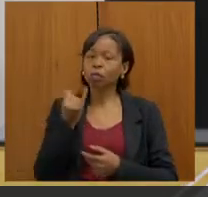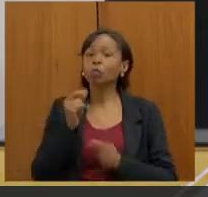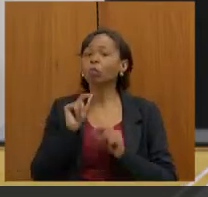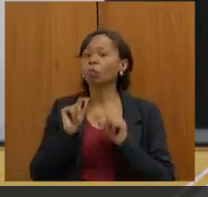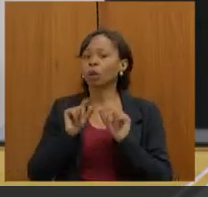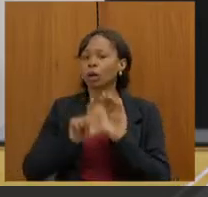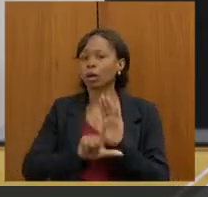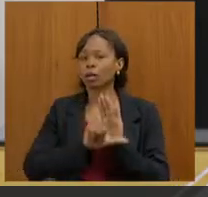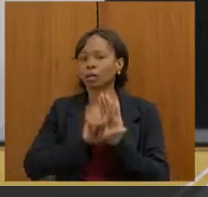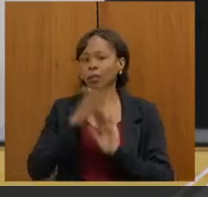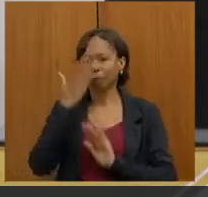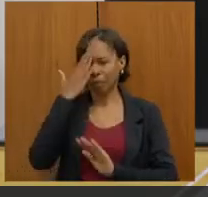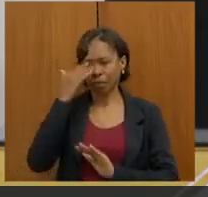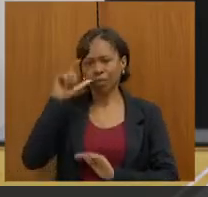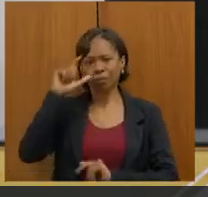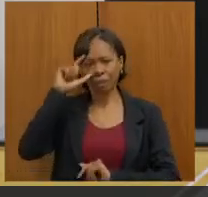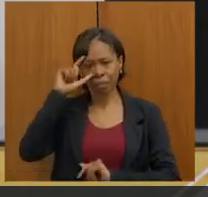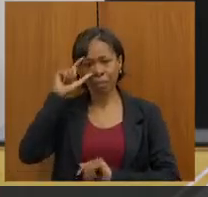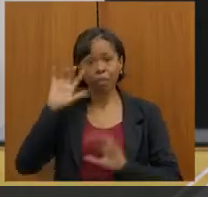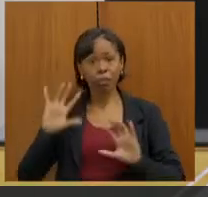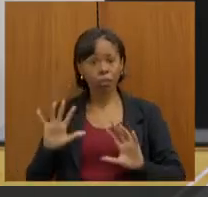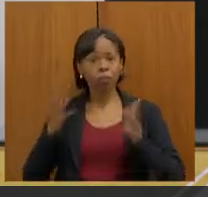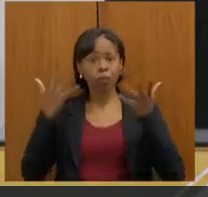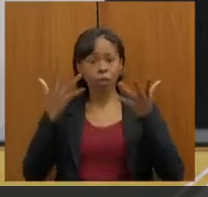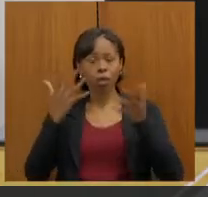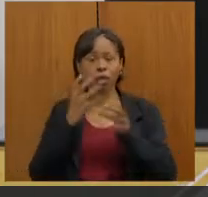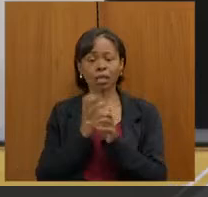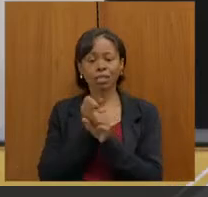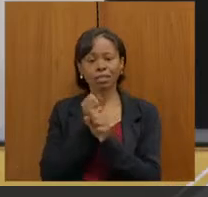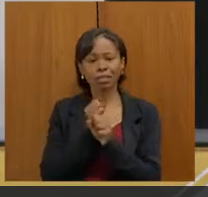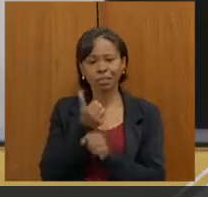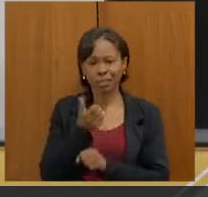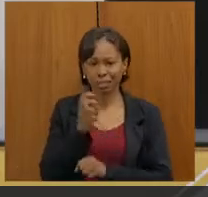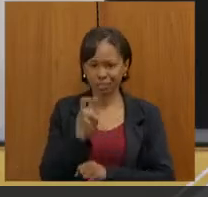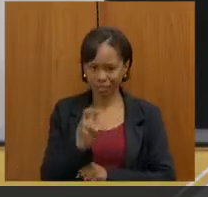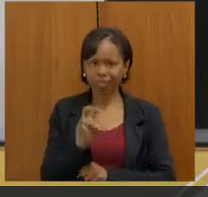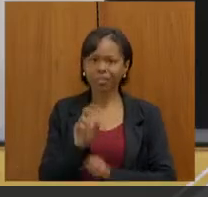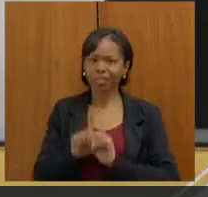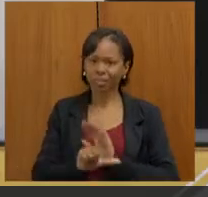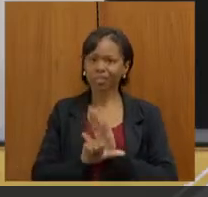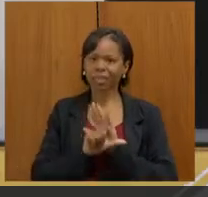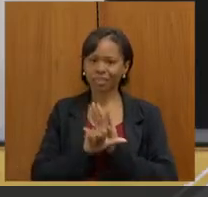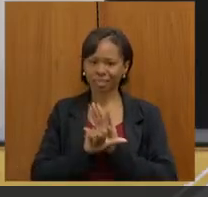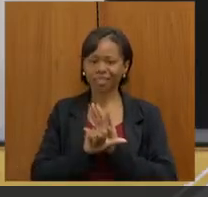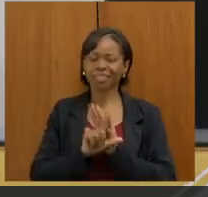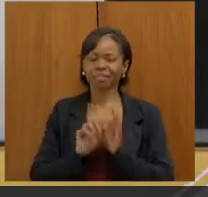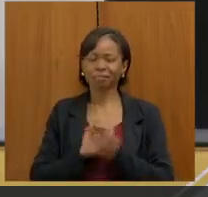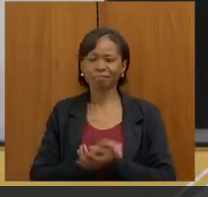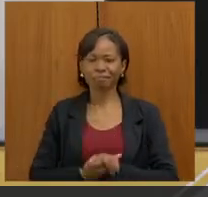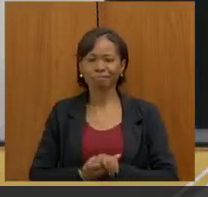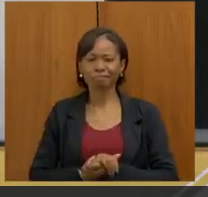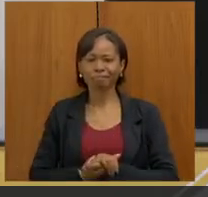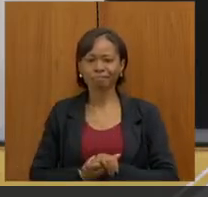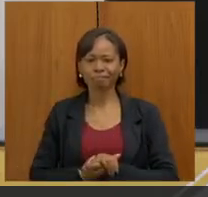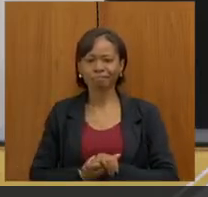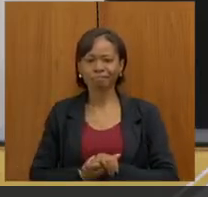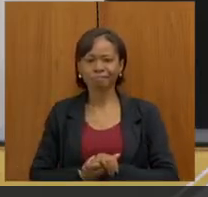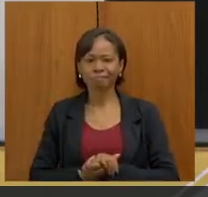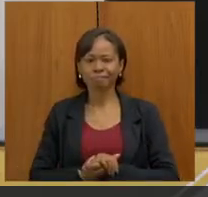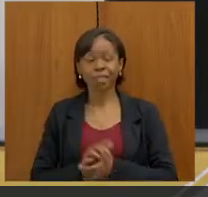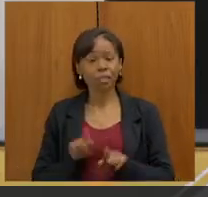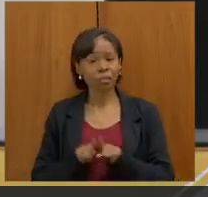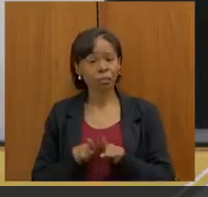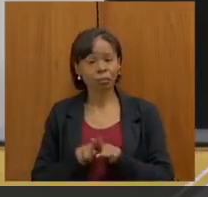da Penha Celebrar esses 15 anos 15 anos de promulgação da Lei e não